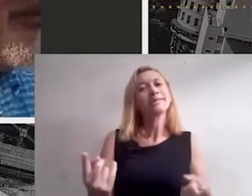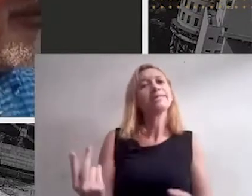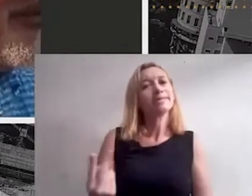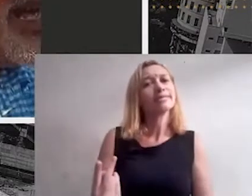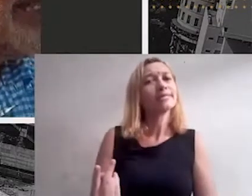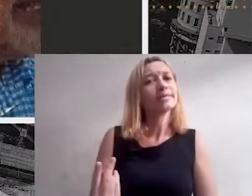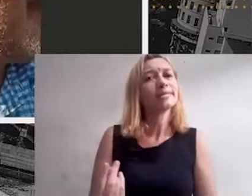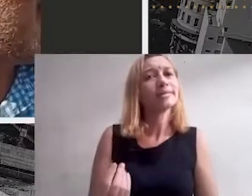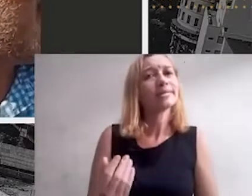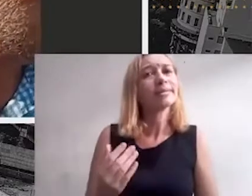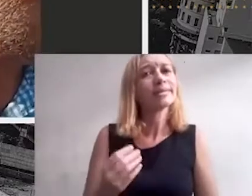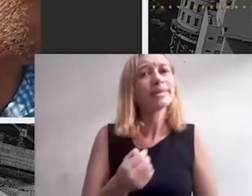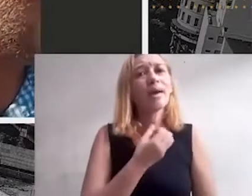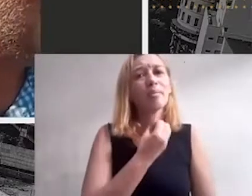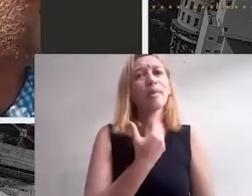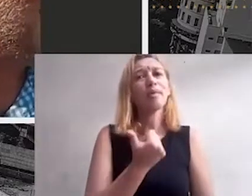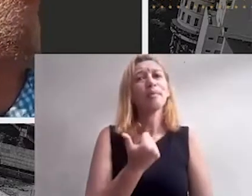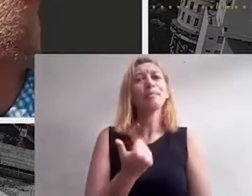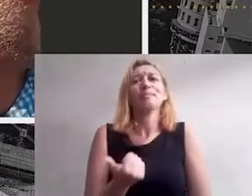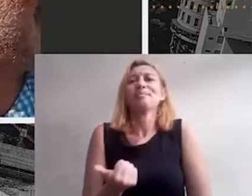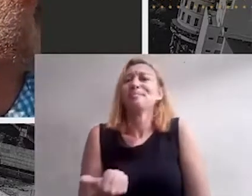comparação, porque